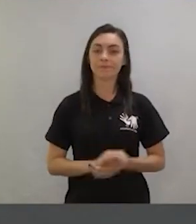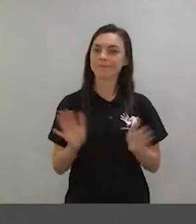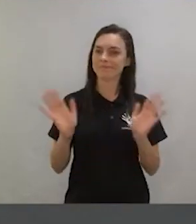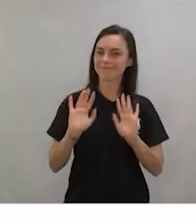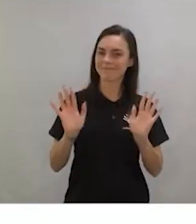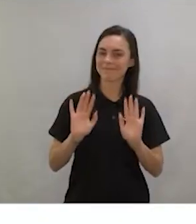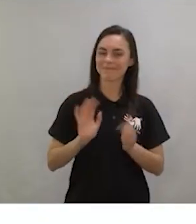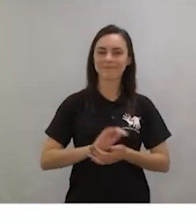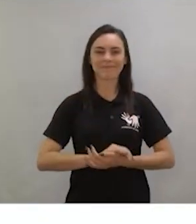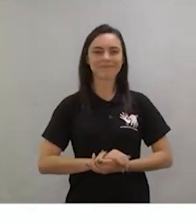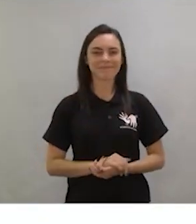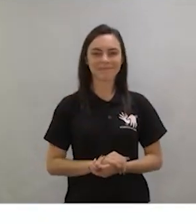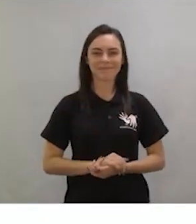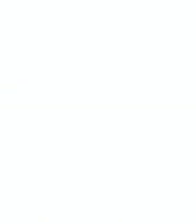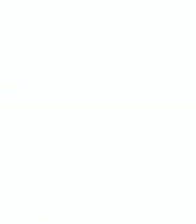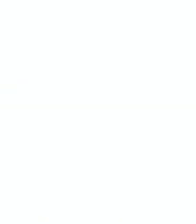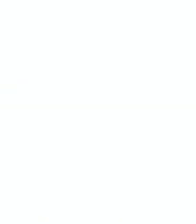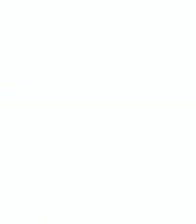Tchau, tchau!